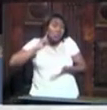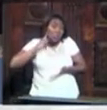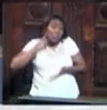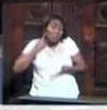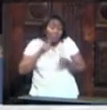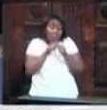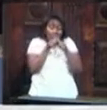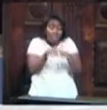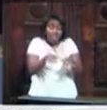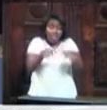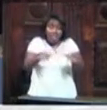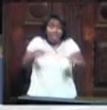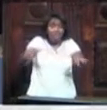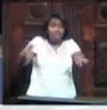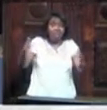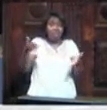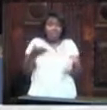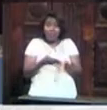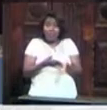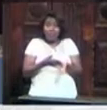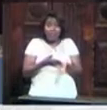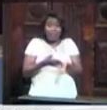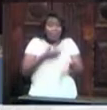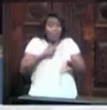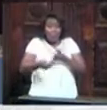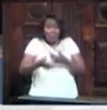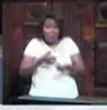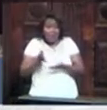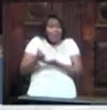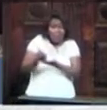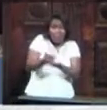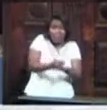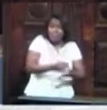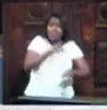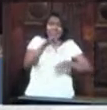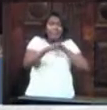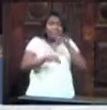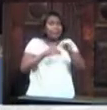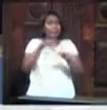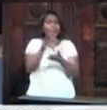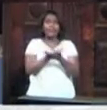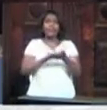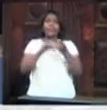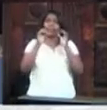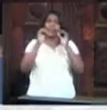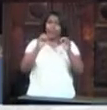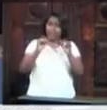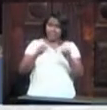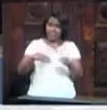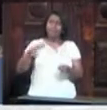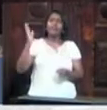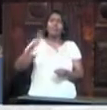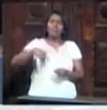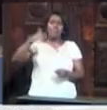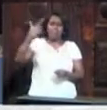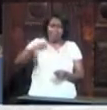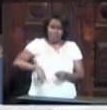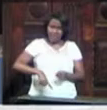natura, sem qualquer recolhimento ou tratamento. Trago mais, senhor